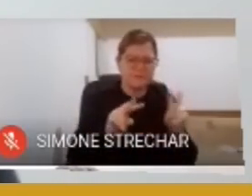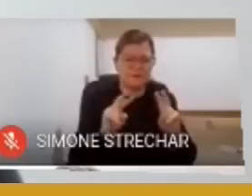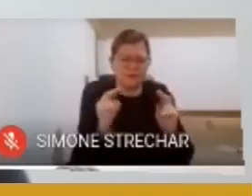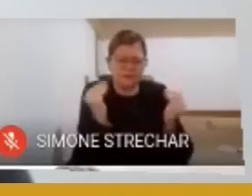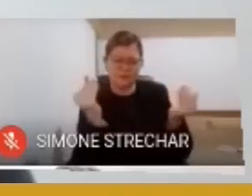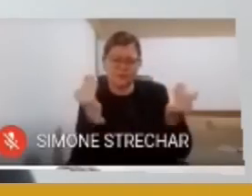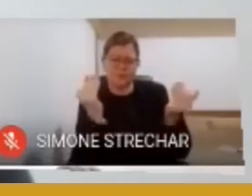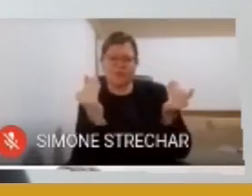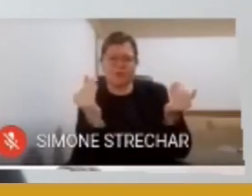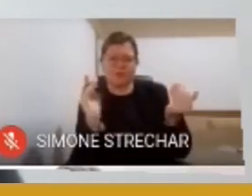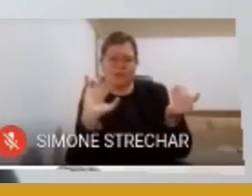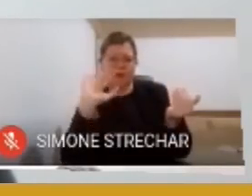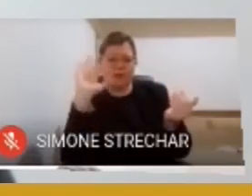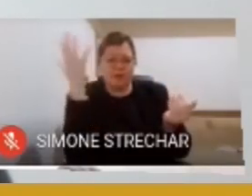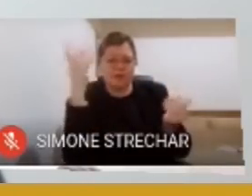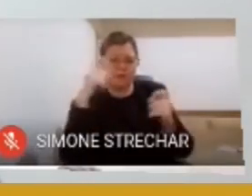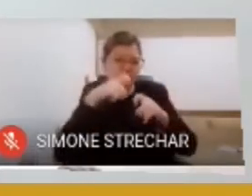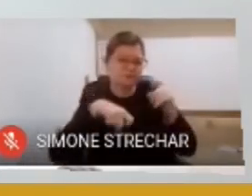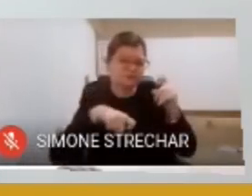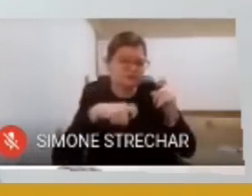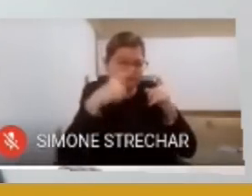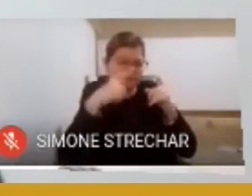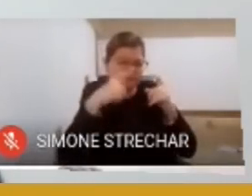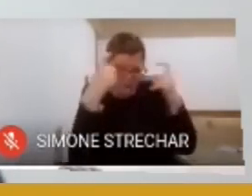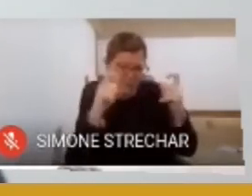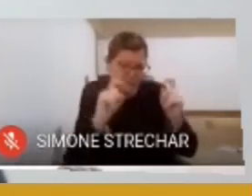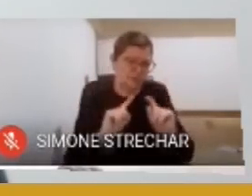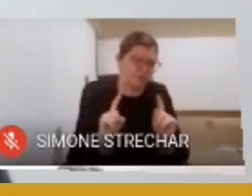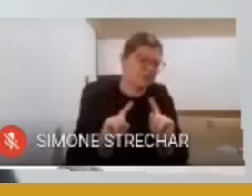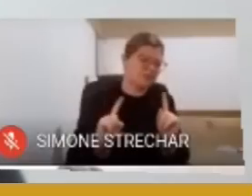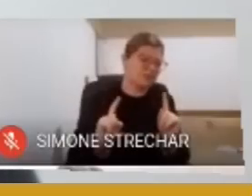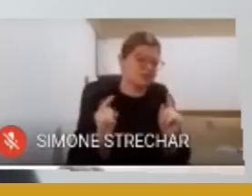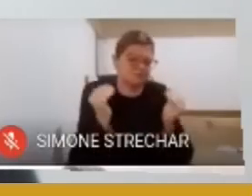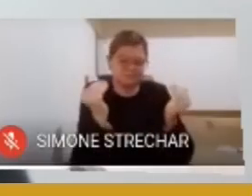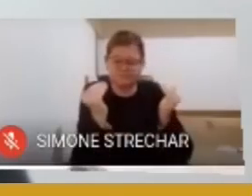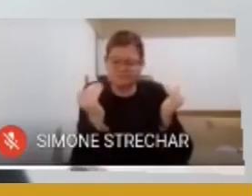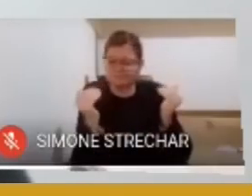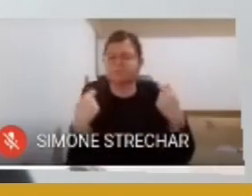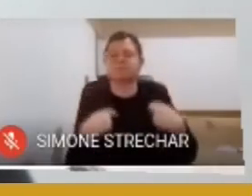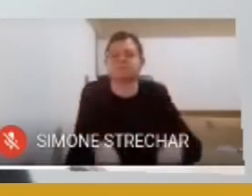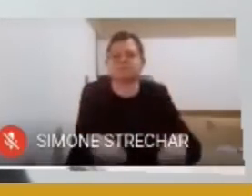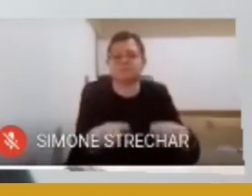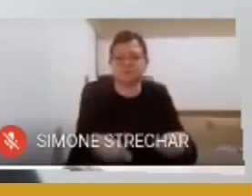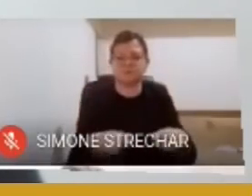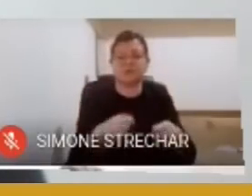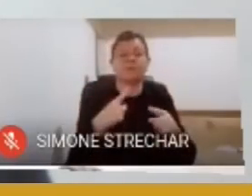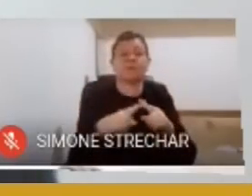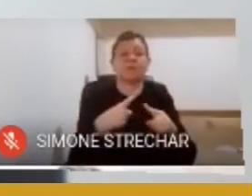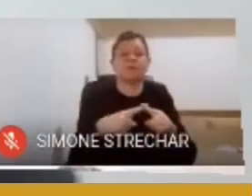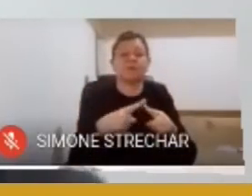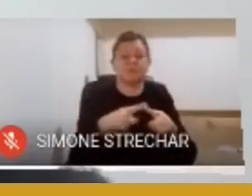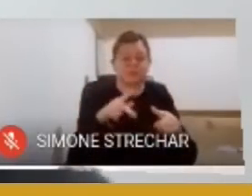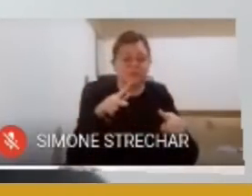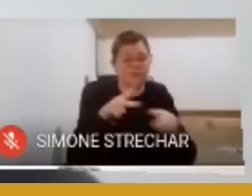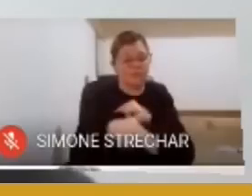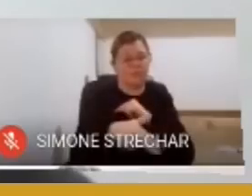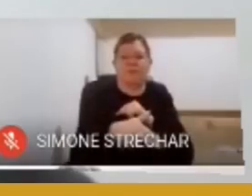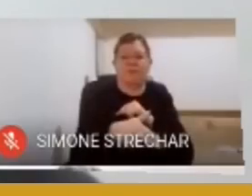quebre esse ciclo de violência sexual, ok? E aí é interessante também